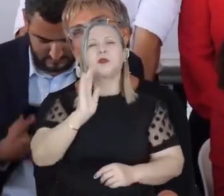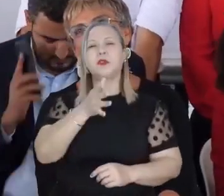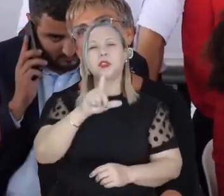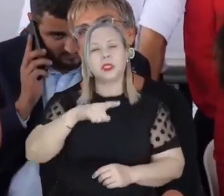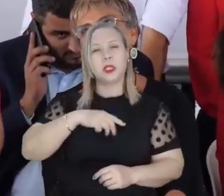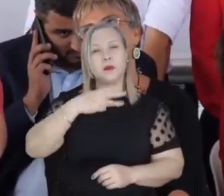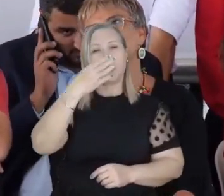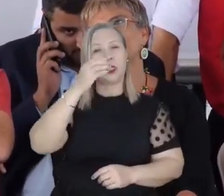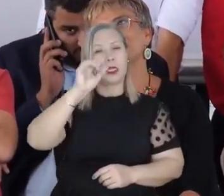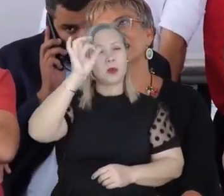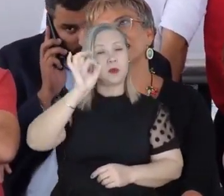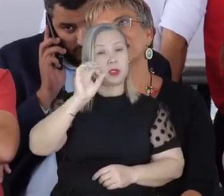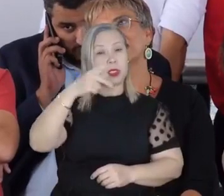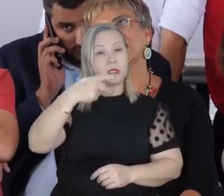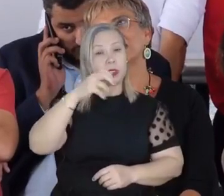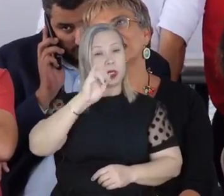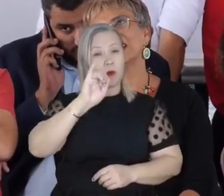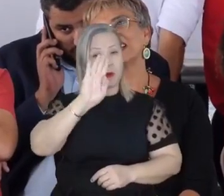sabe, ser